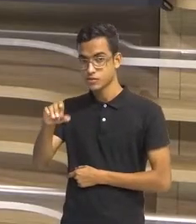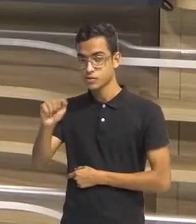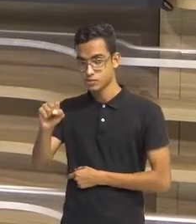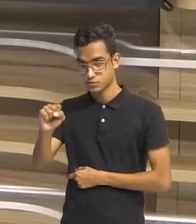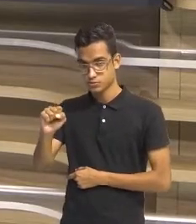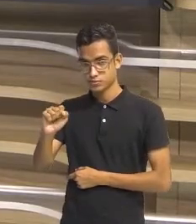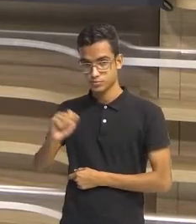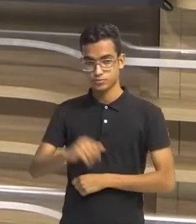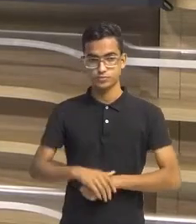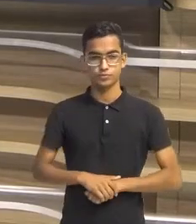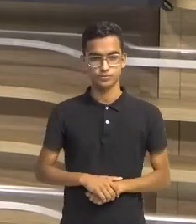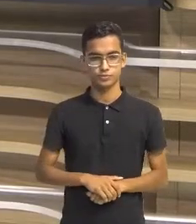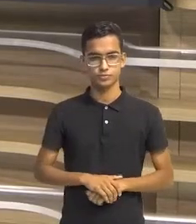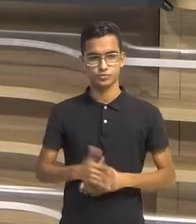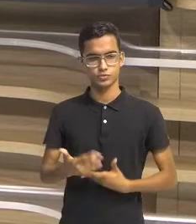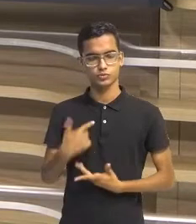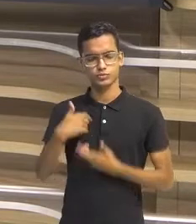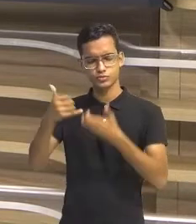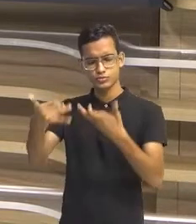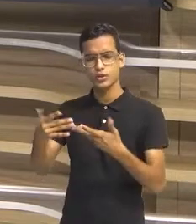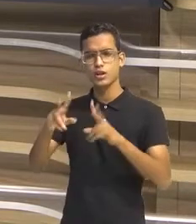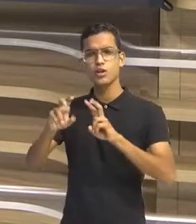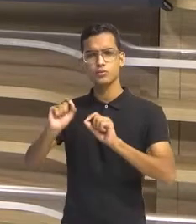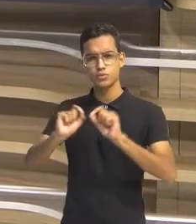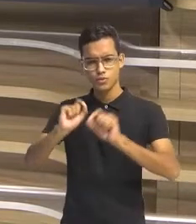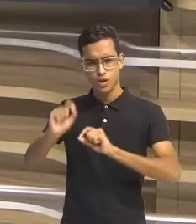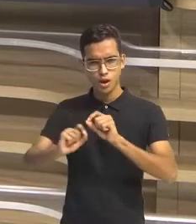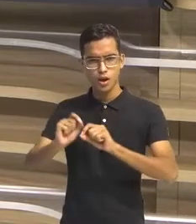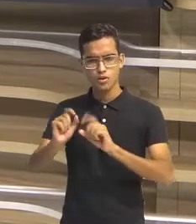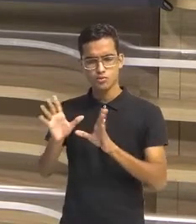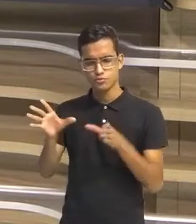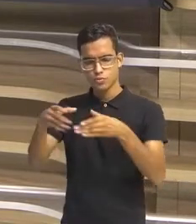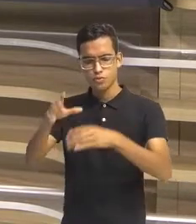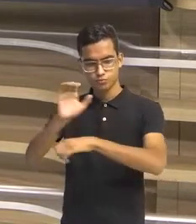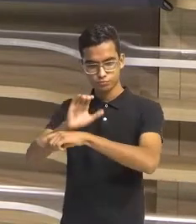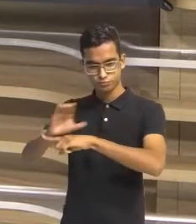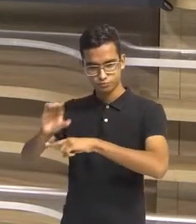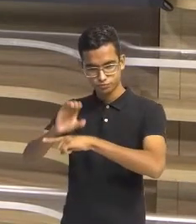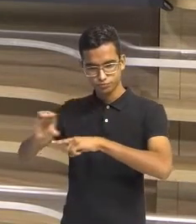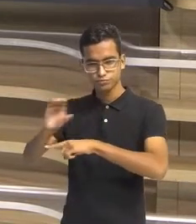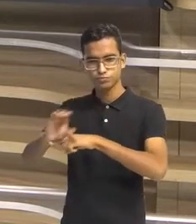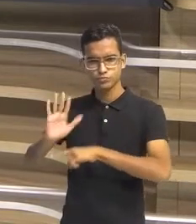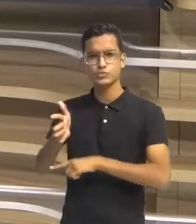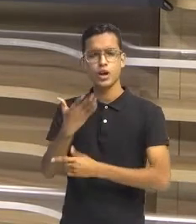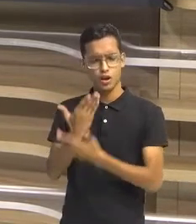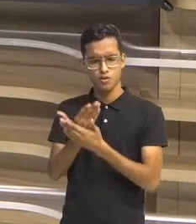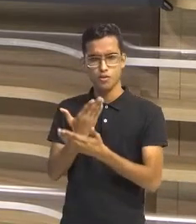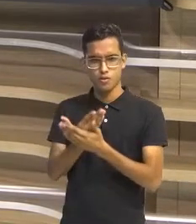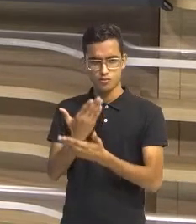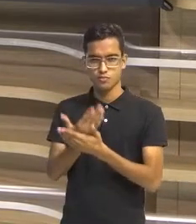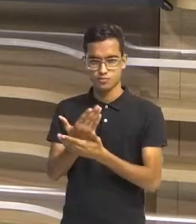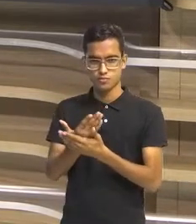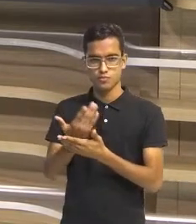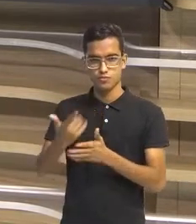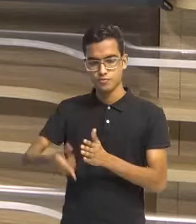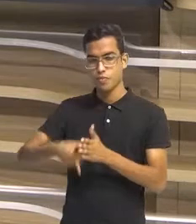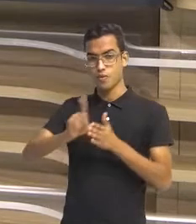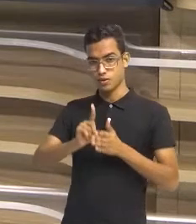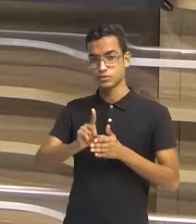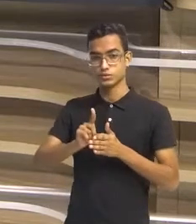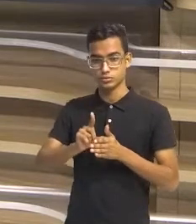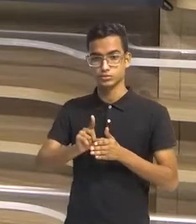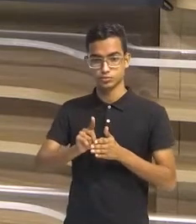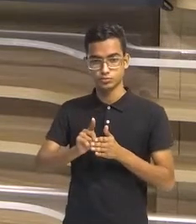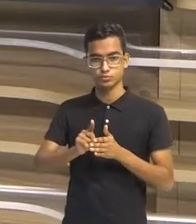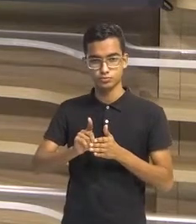desse tipo de cadeia carbônica, né? Você já estudou um pouquinho, a gente já teve a aula de cadeias carbônicas normais, então